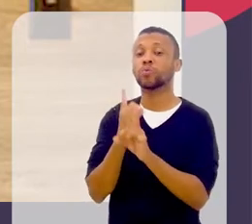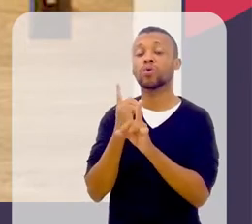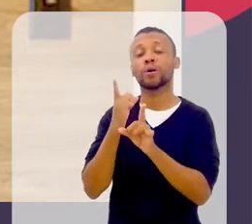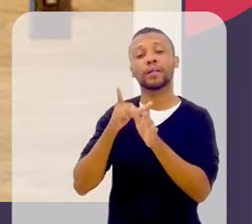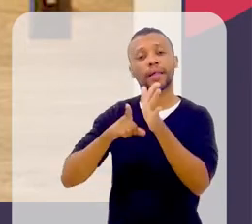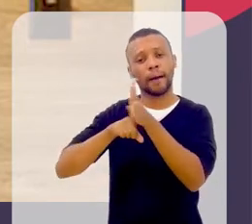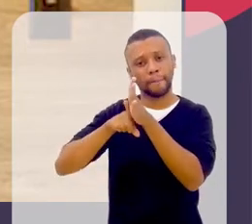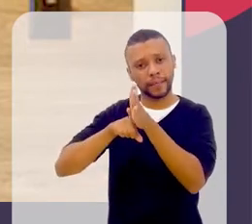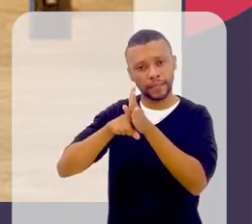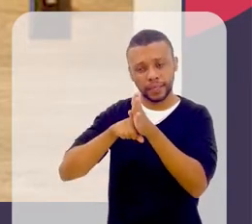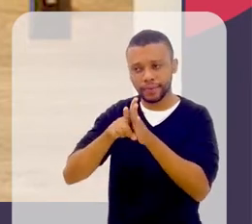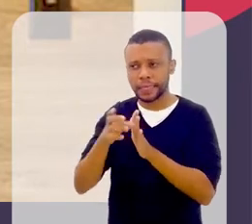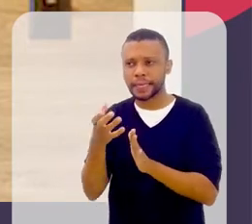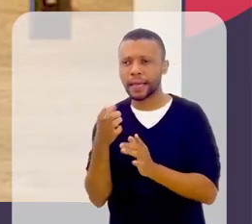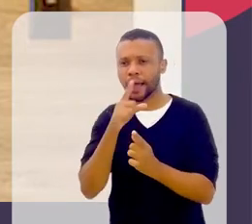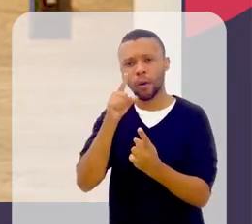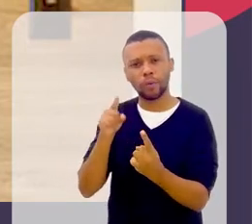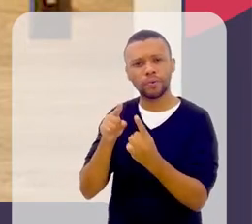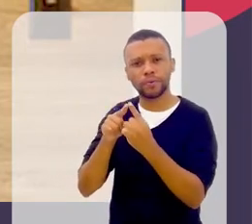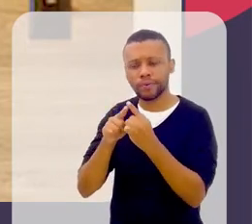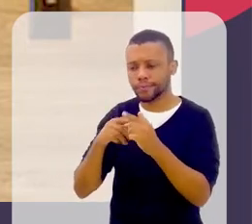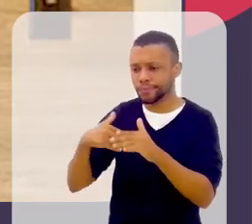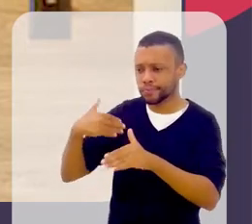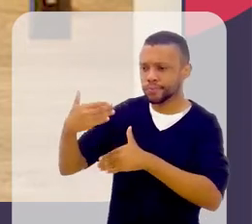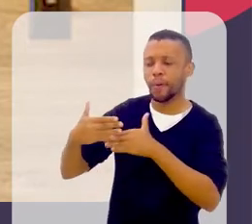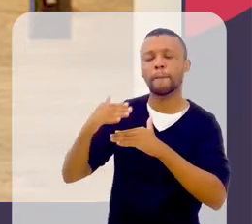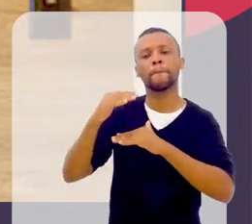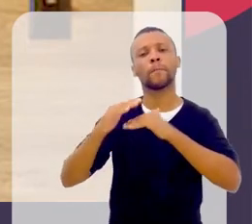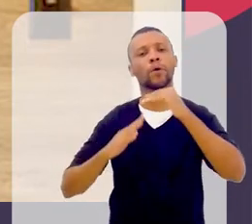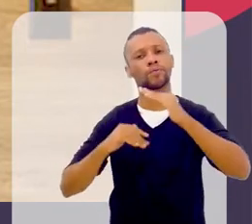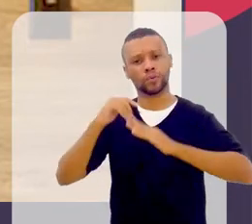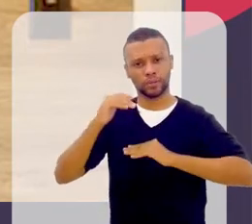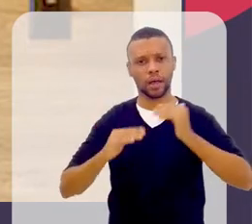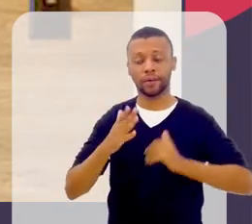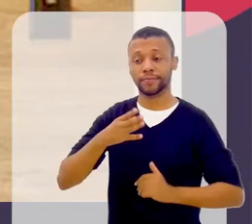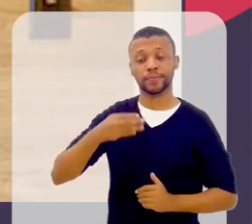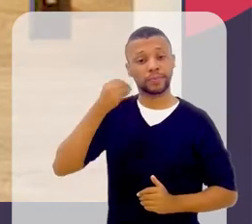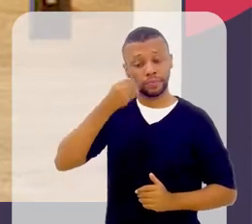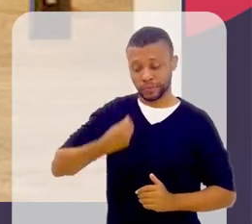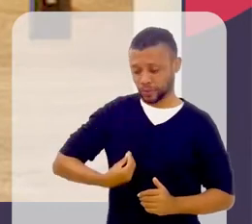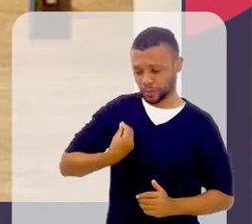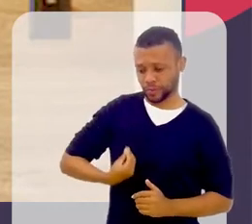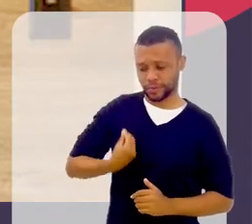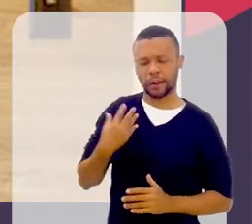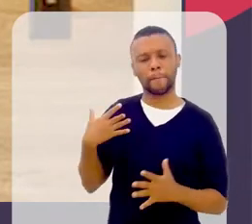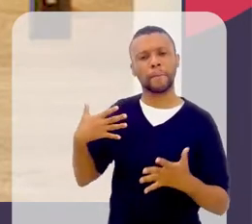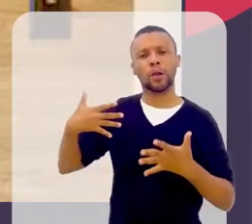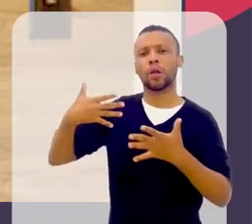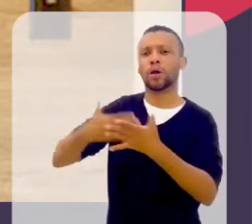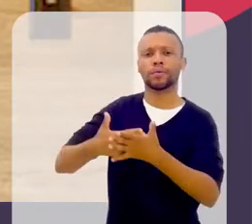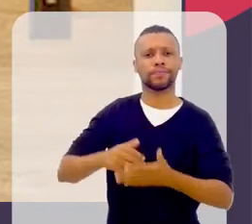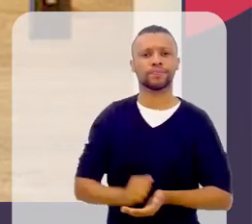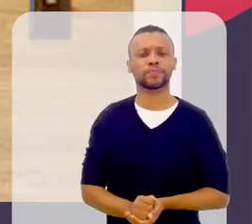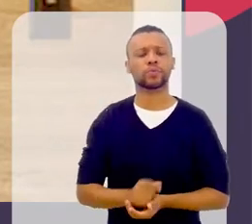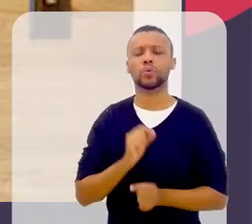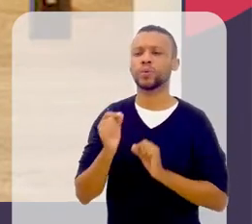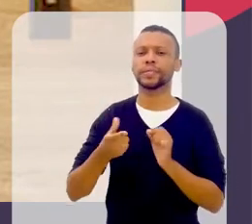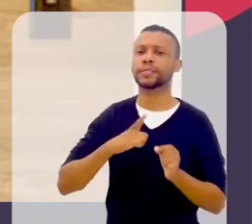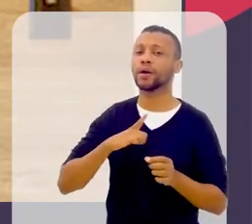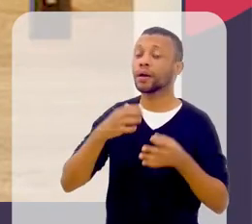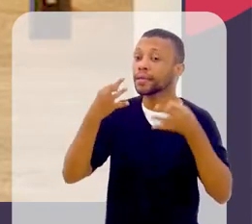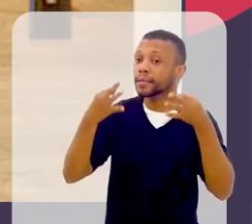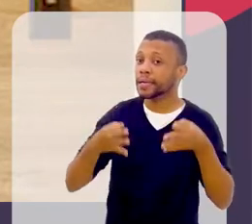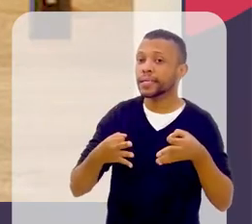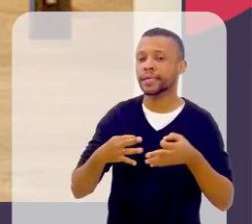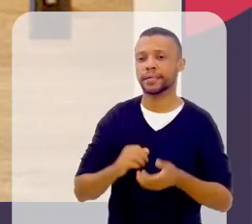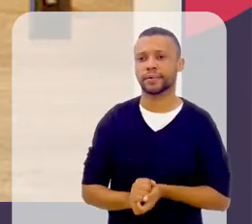que encontrou na pesquisa o que você quer mesmo seguir profissionalmente na sua vida, né? Que te